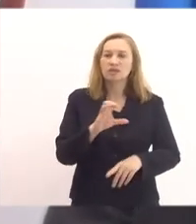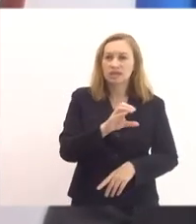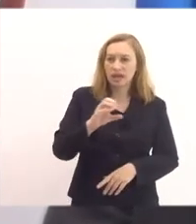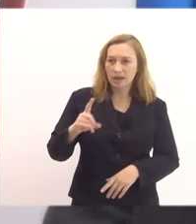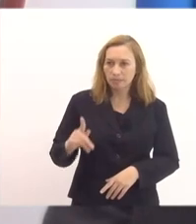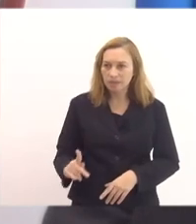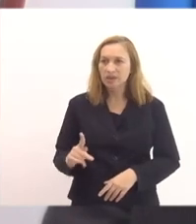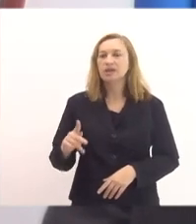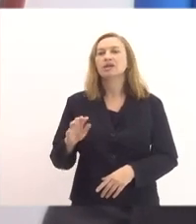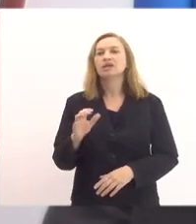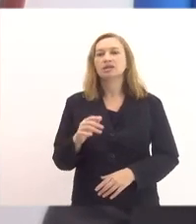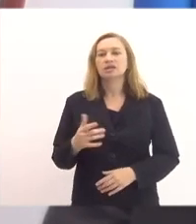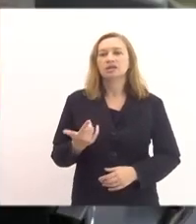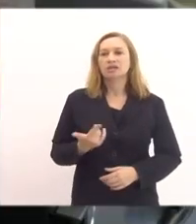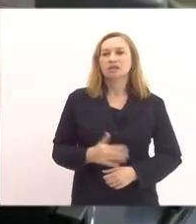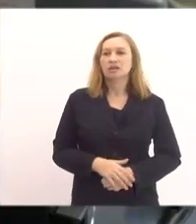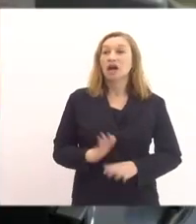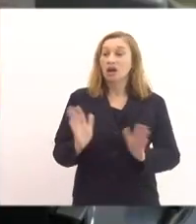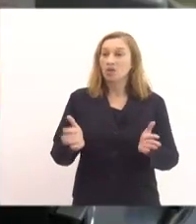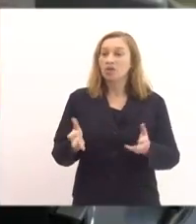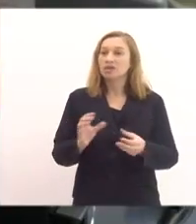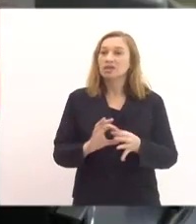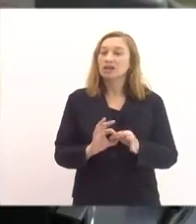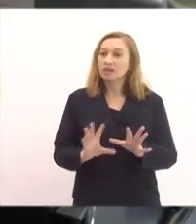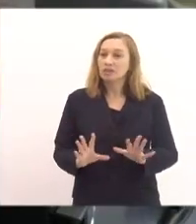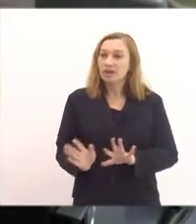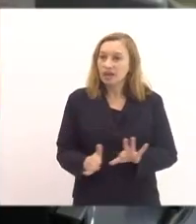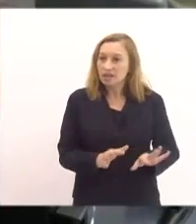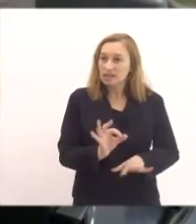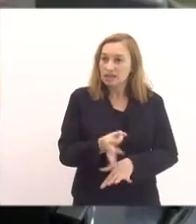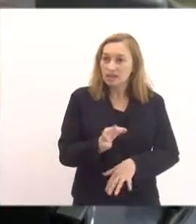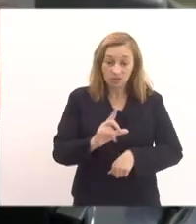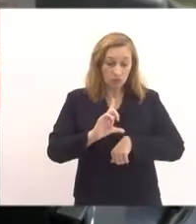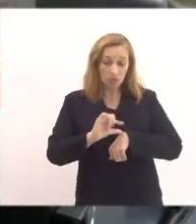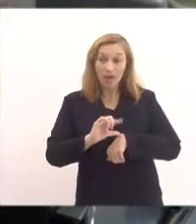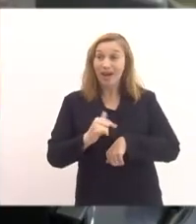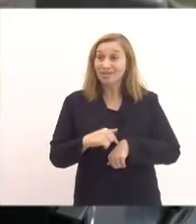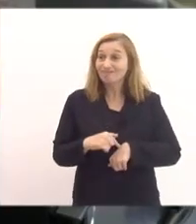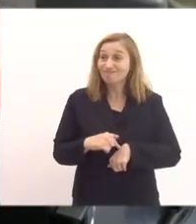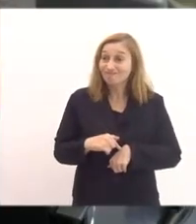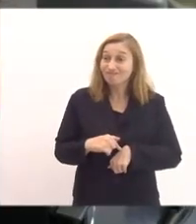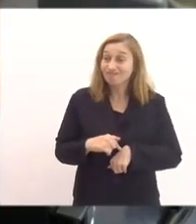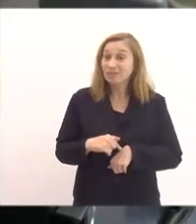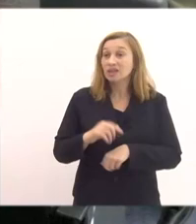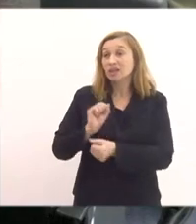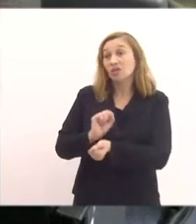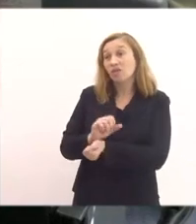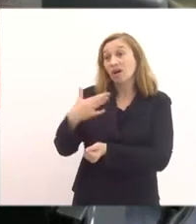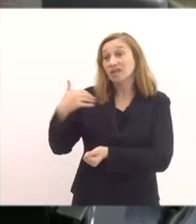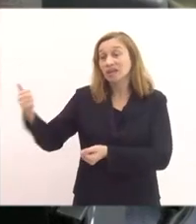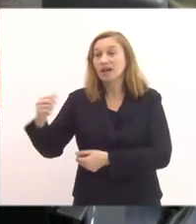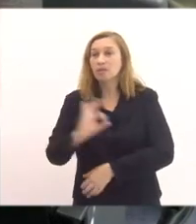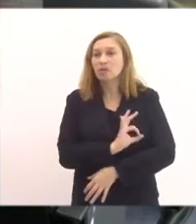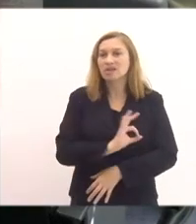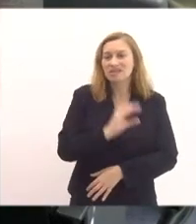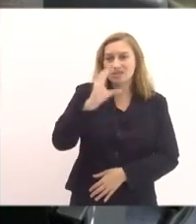bom caminho. Pessoal, eu tenho que liberar o auditório. De fato, já ultrapassei o horário, o Ministério Público já está me esperando junto com a Polícia Civil.